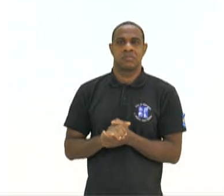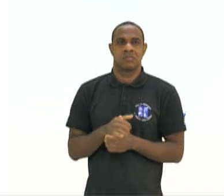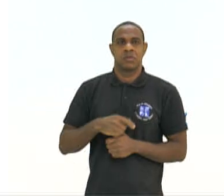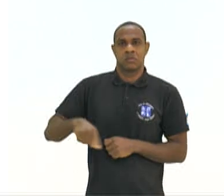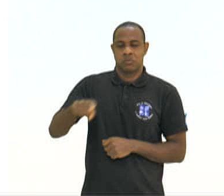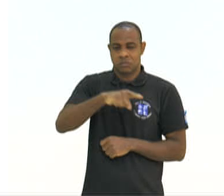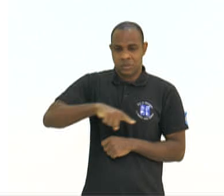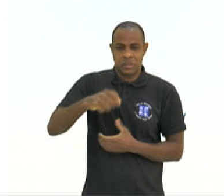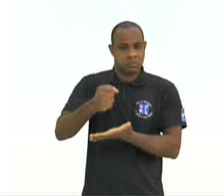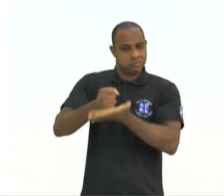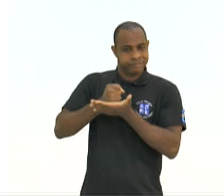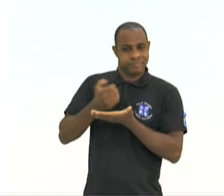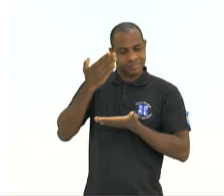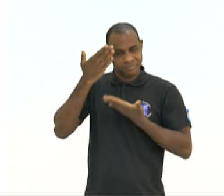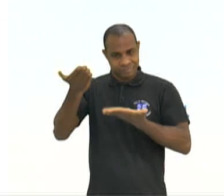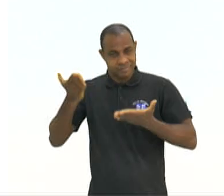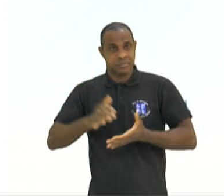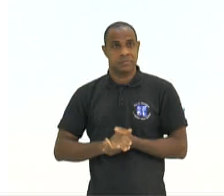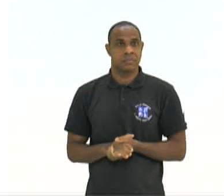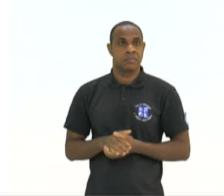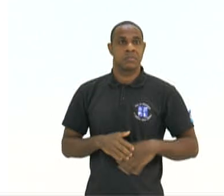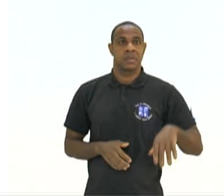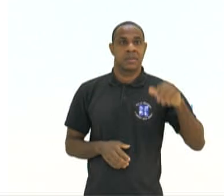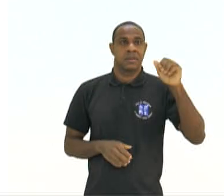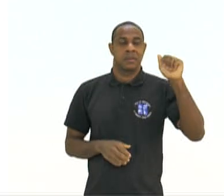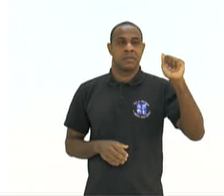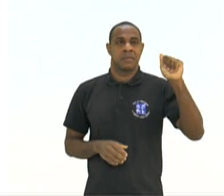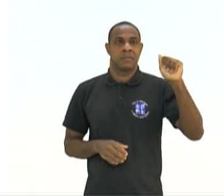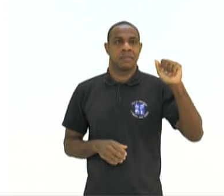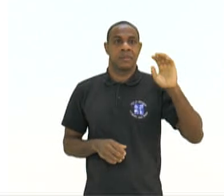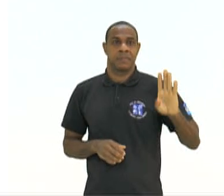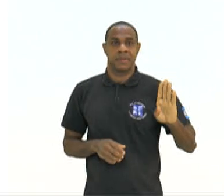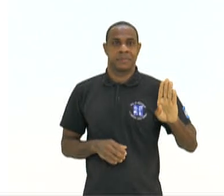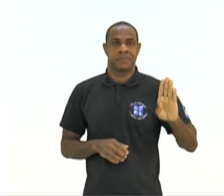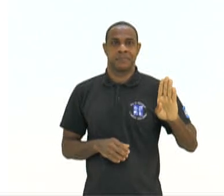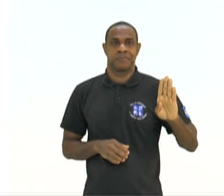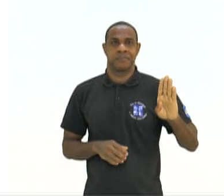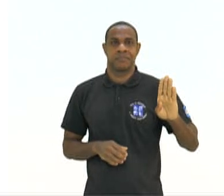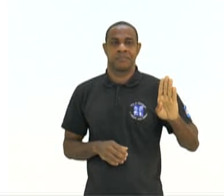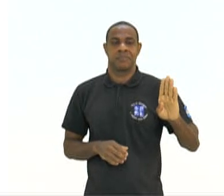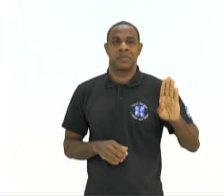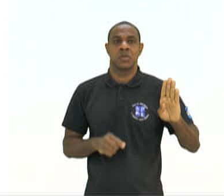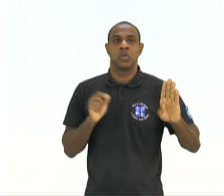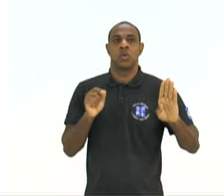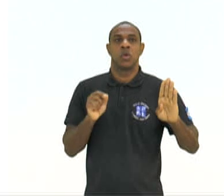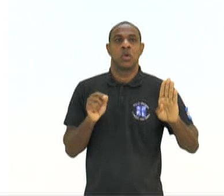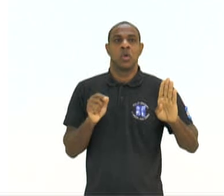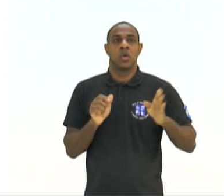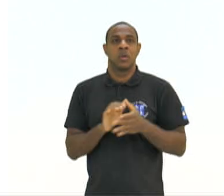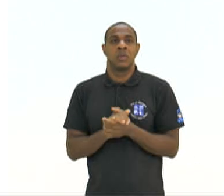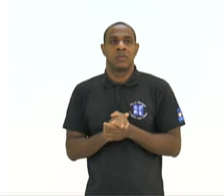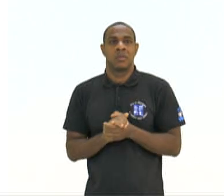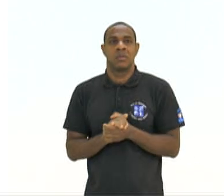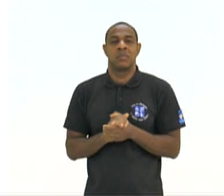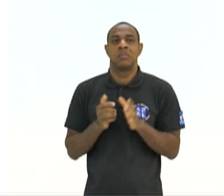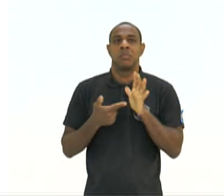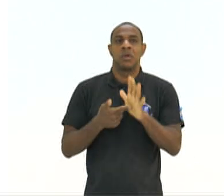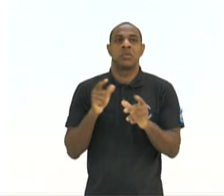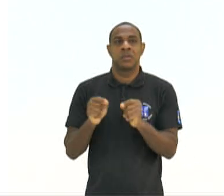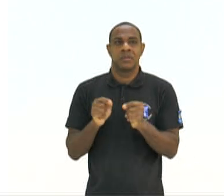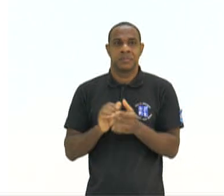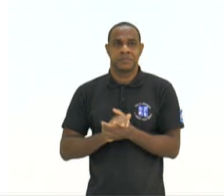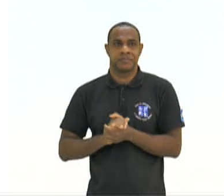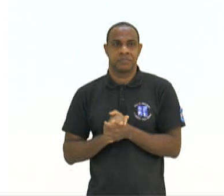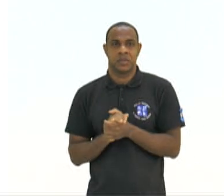de vocês. E na letra B, the relative pronouns refers to. O pronome relativo that faz referência a